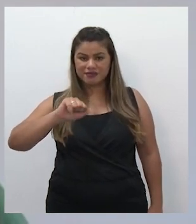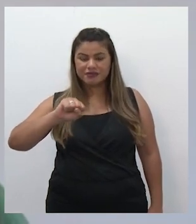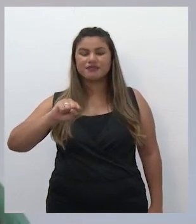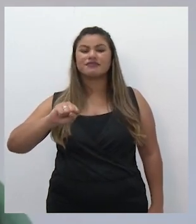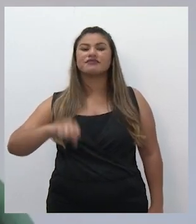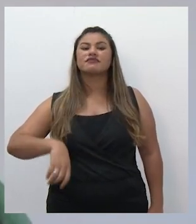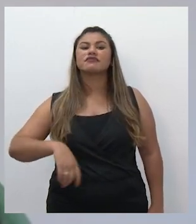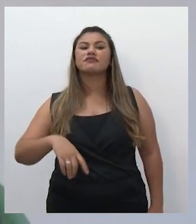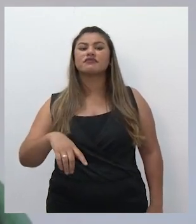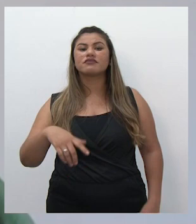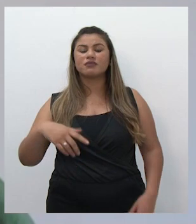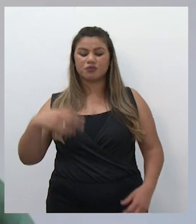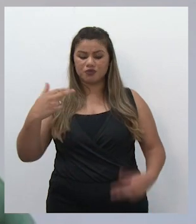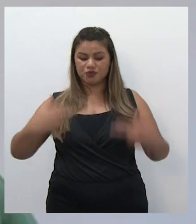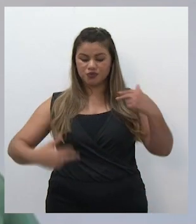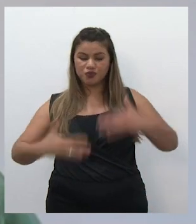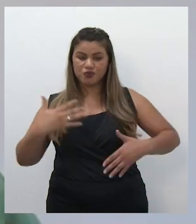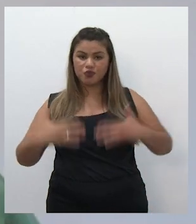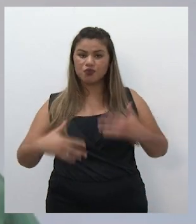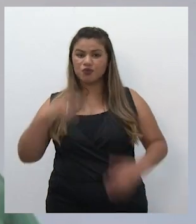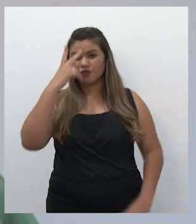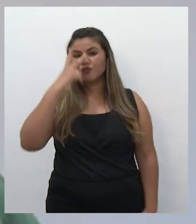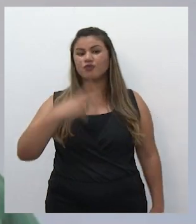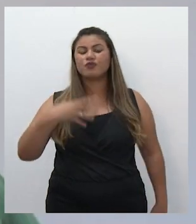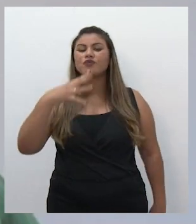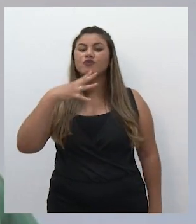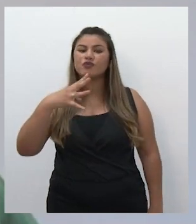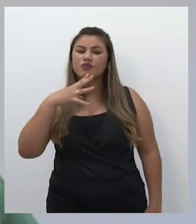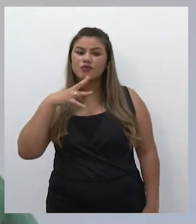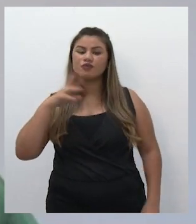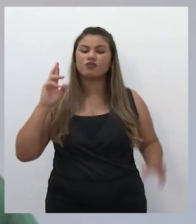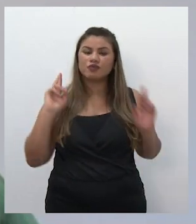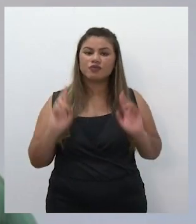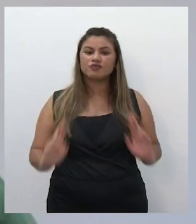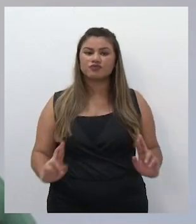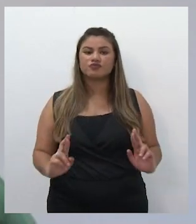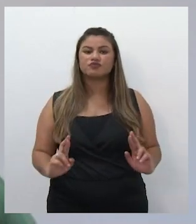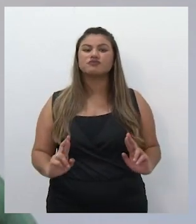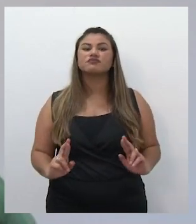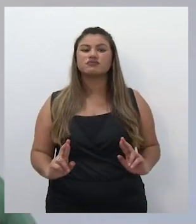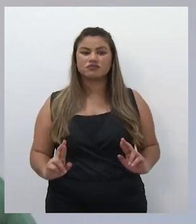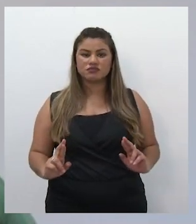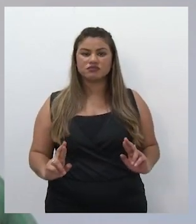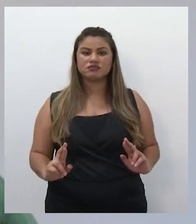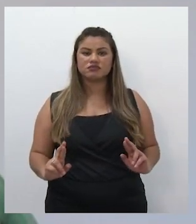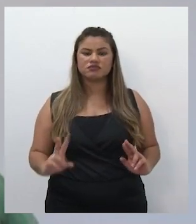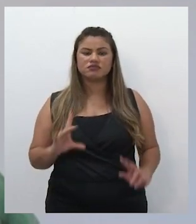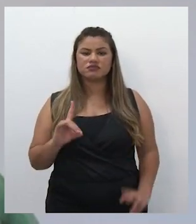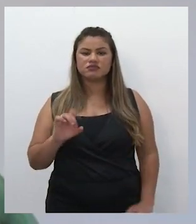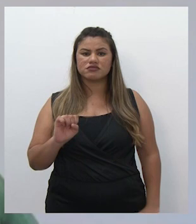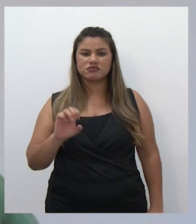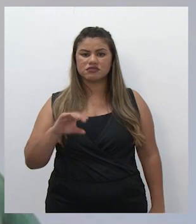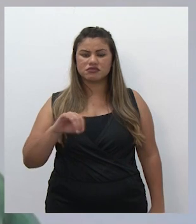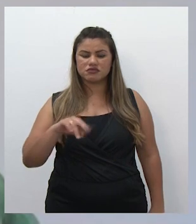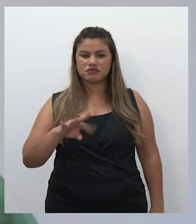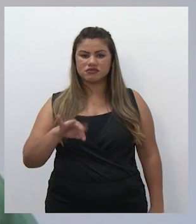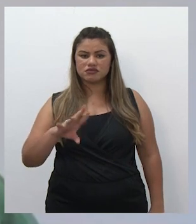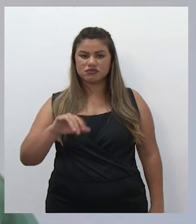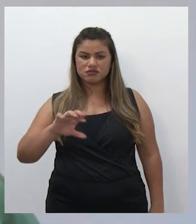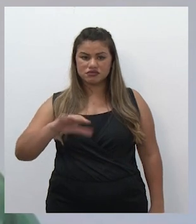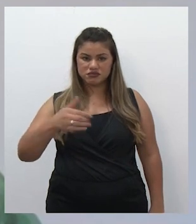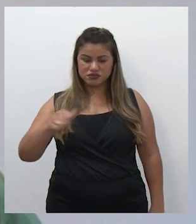aqui: leitura corporal, autoconhecimento, respeito, desconstrução,